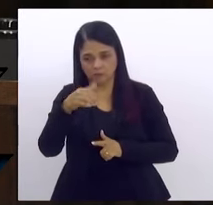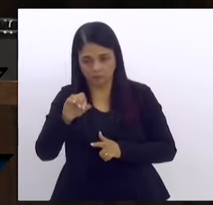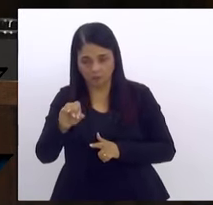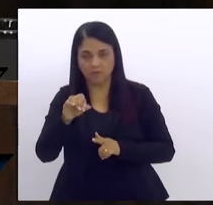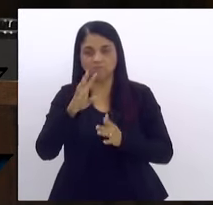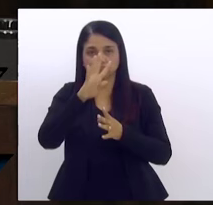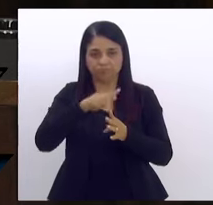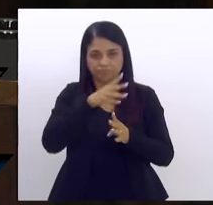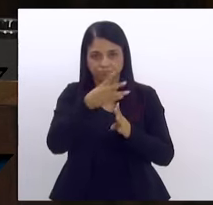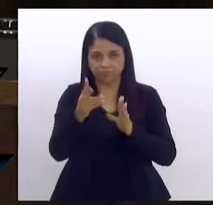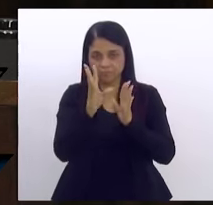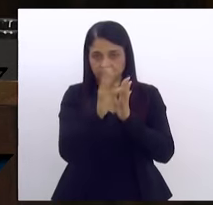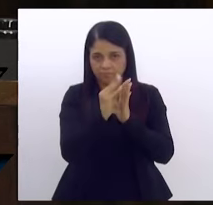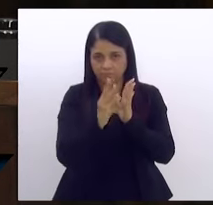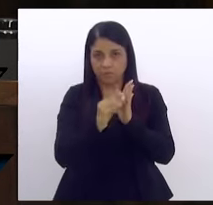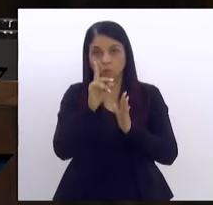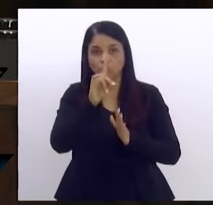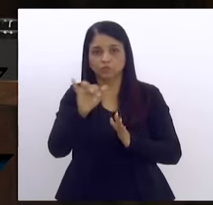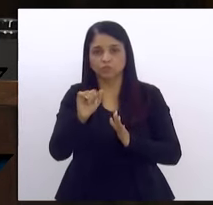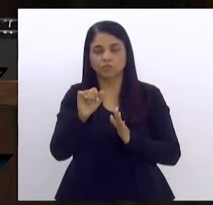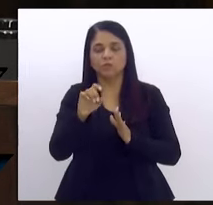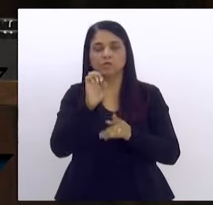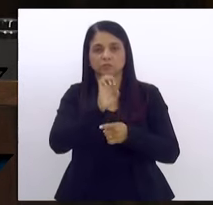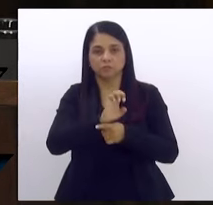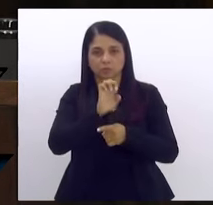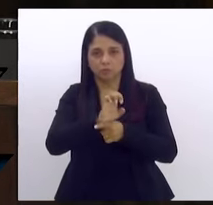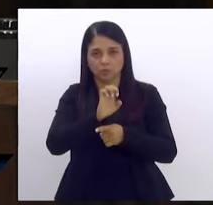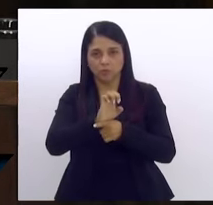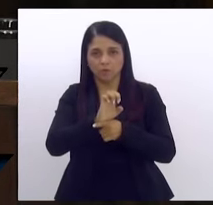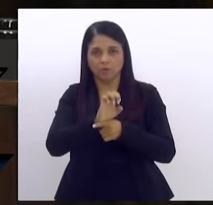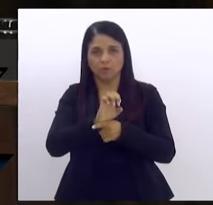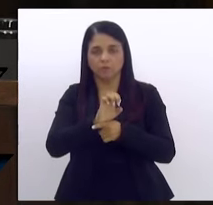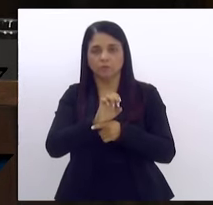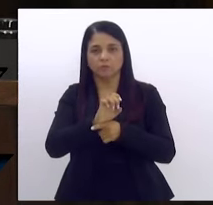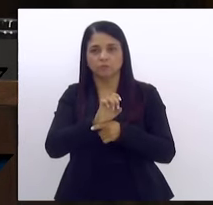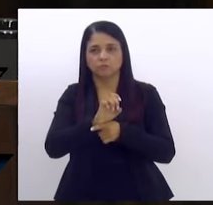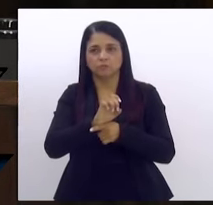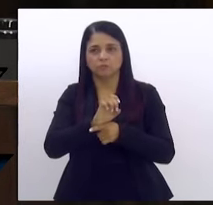oficial do Estado do Rio de Janeiro o dia estadual do